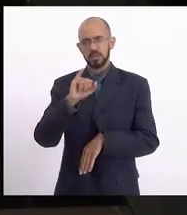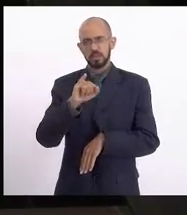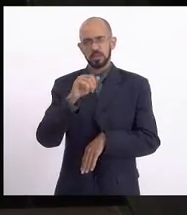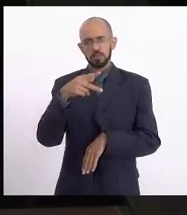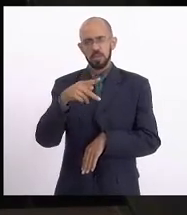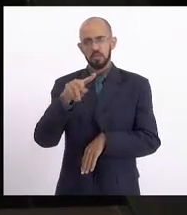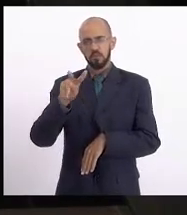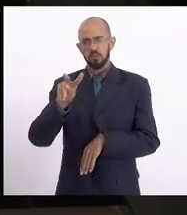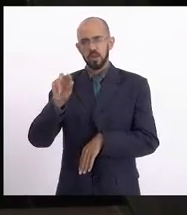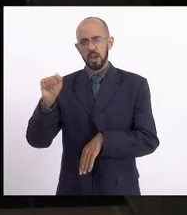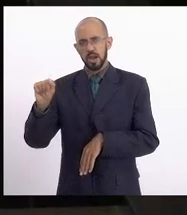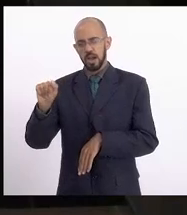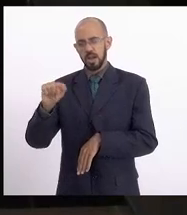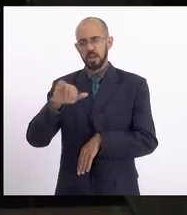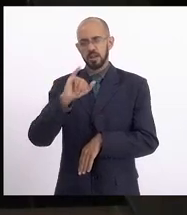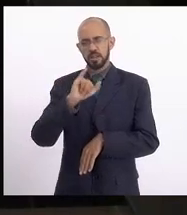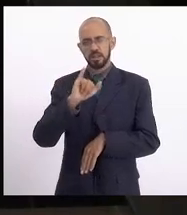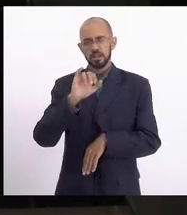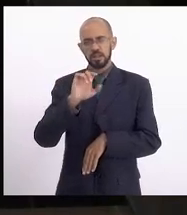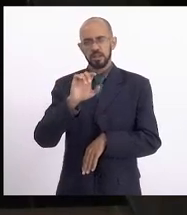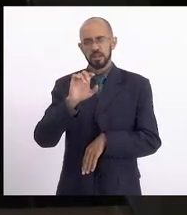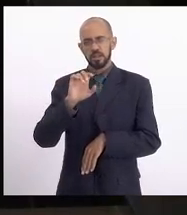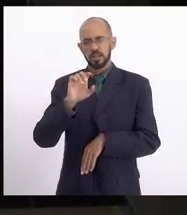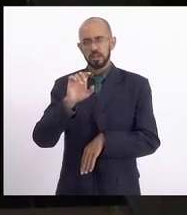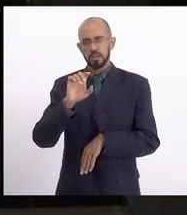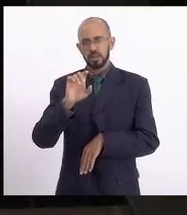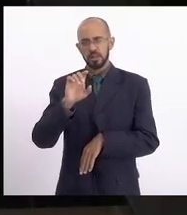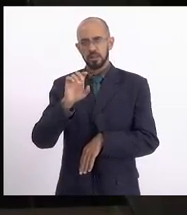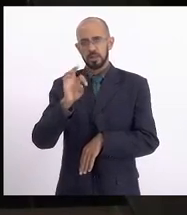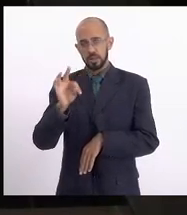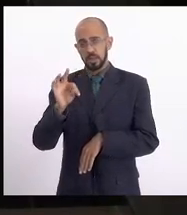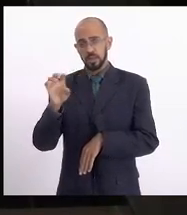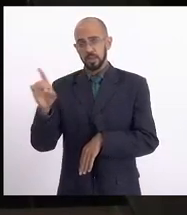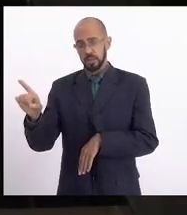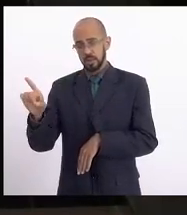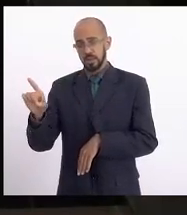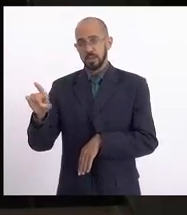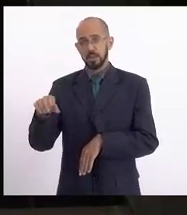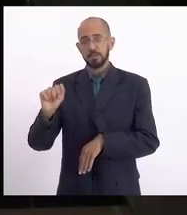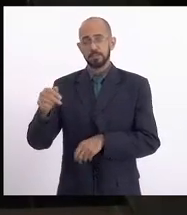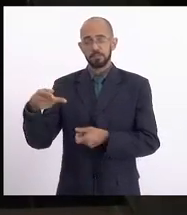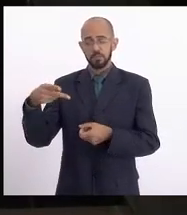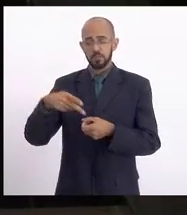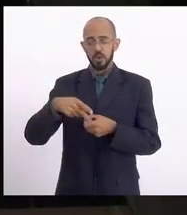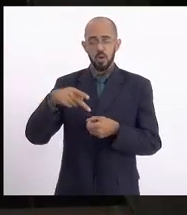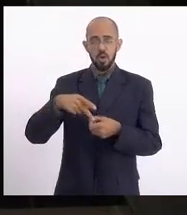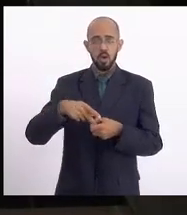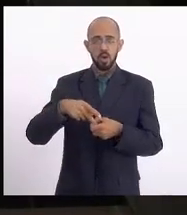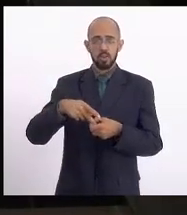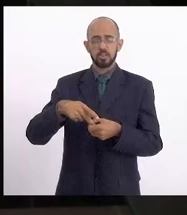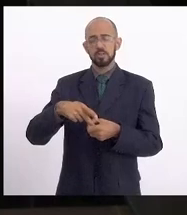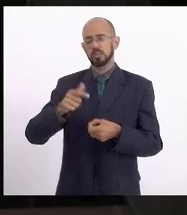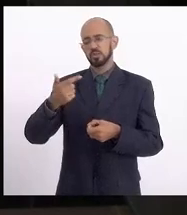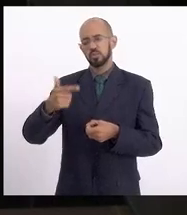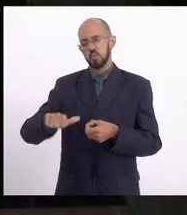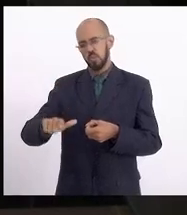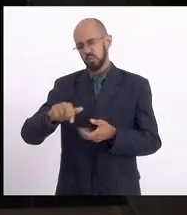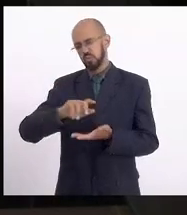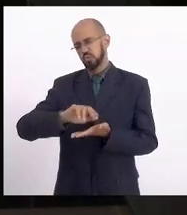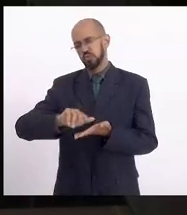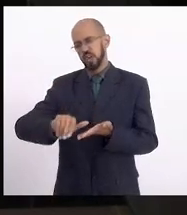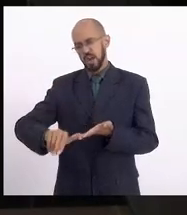de ITD, de royalties e participações especiais e tantas outras